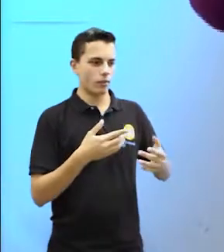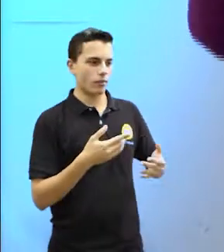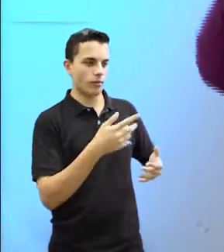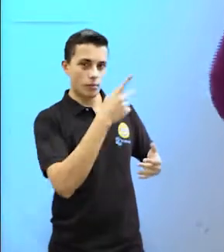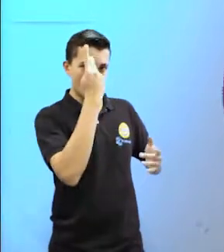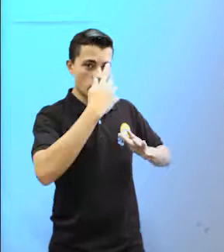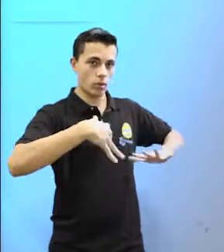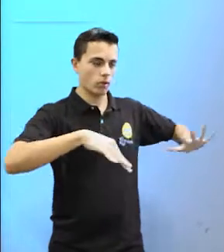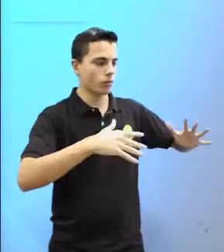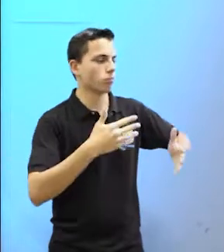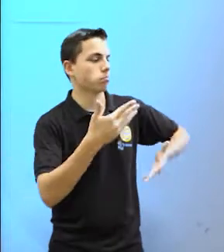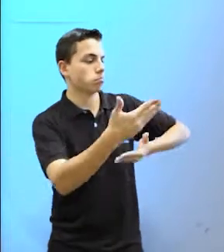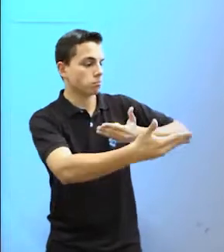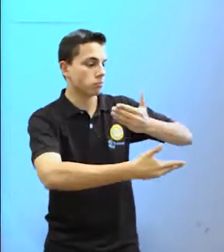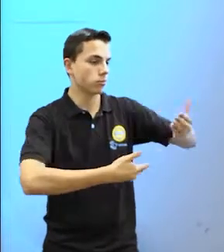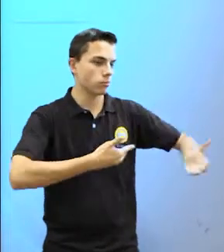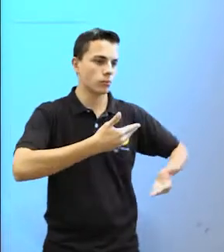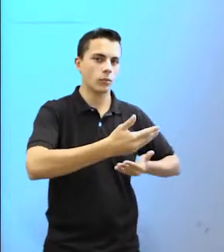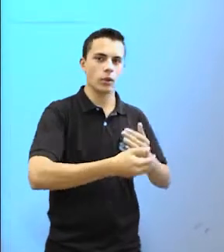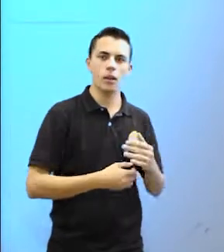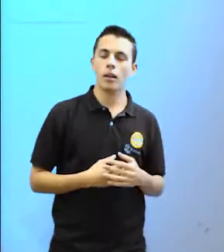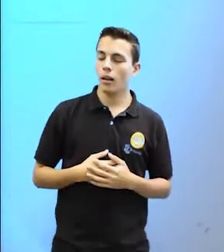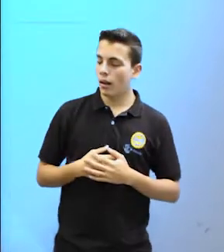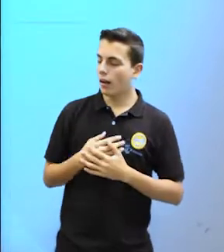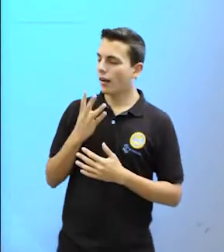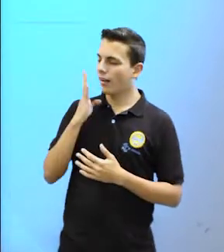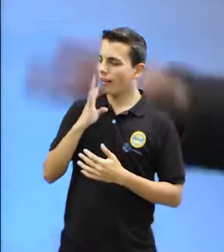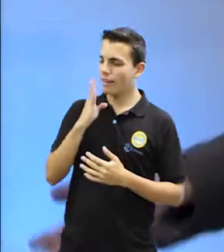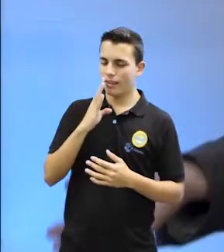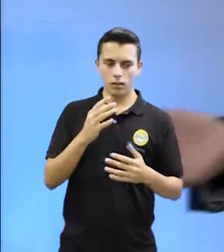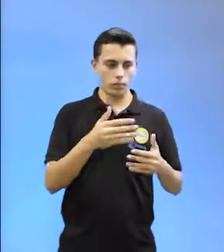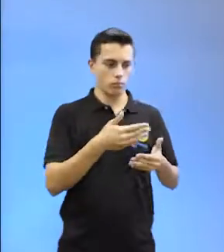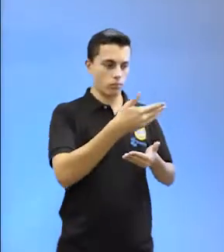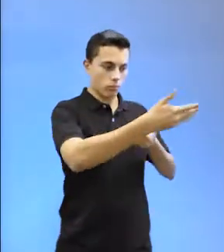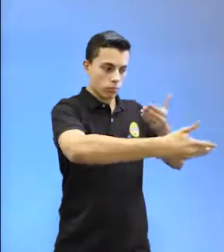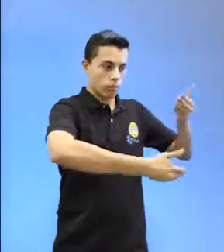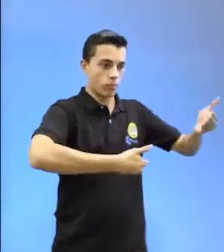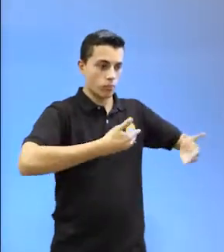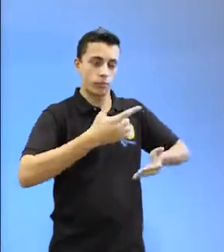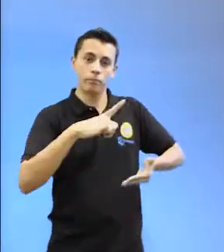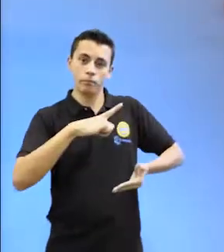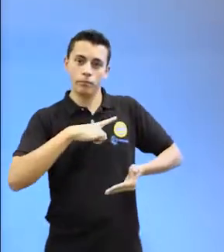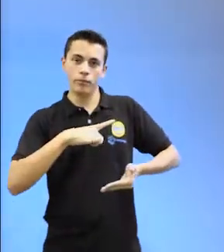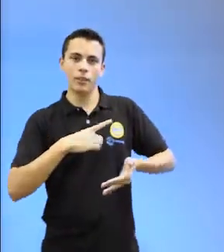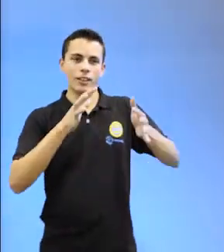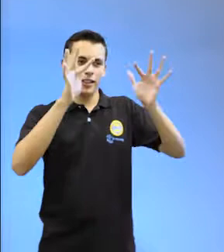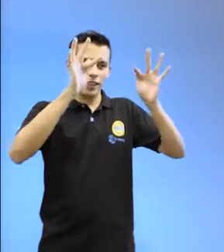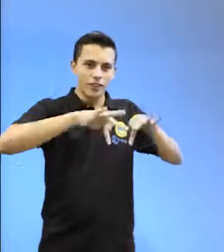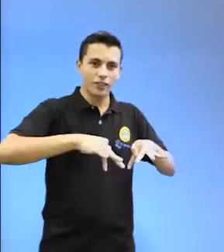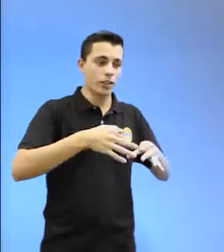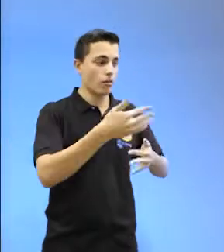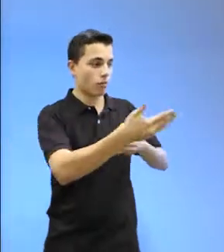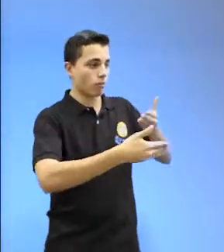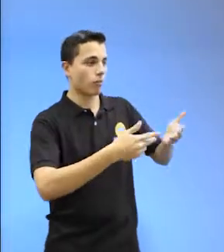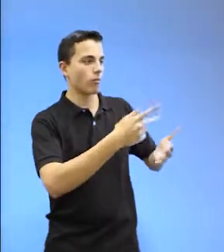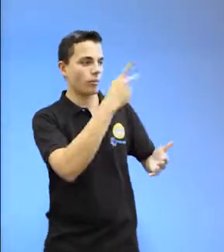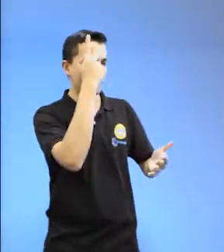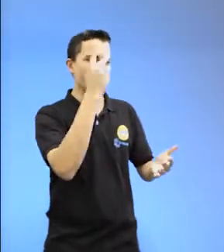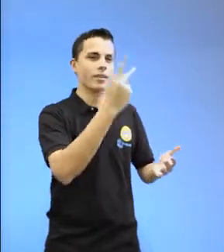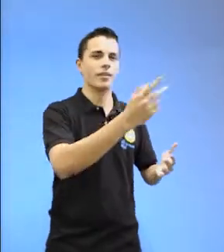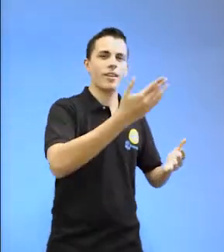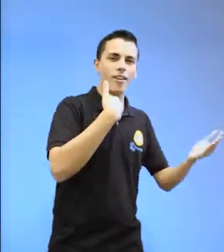Que a gente percebeu. Sim, a plateia interagindo, a plateia, né? Na quarta parede a gente tira no final e interage direto com a